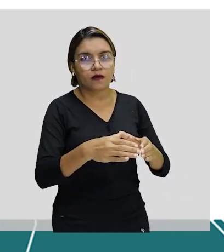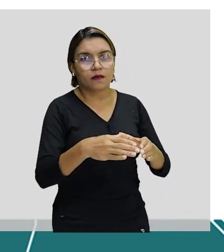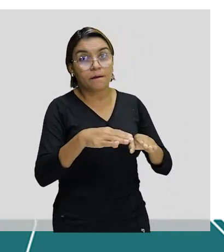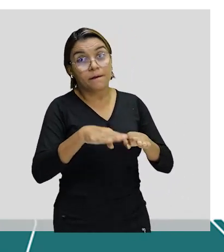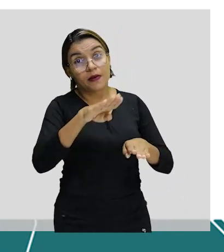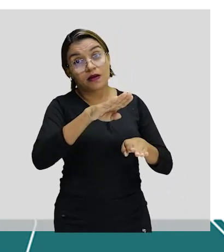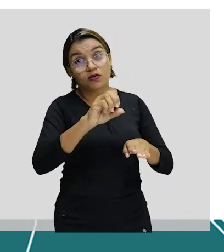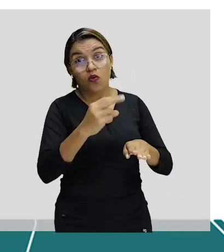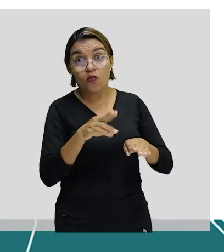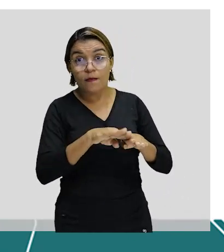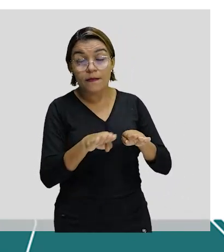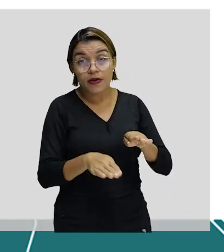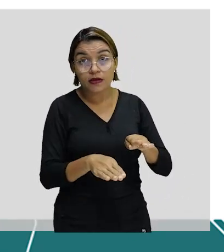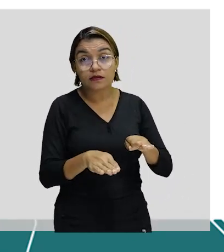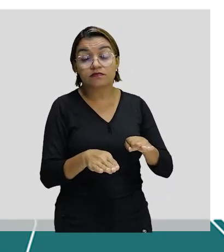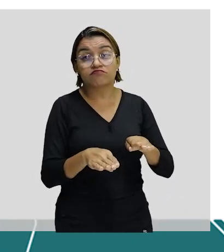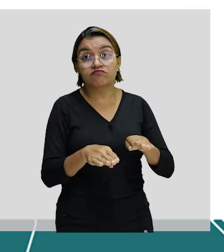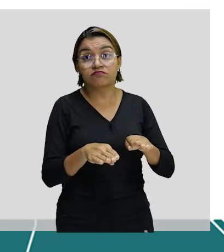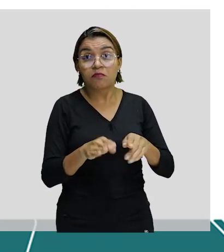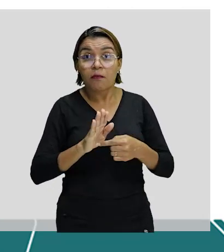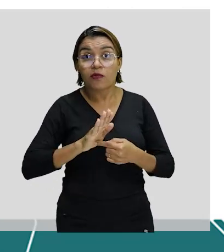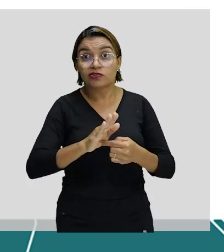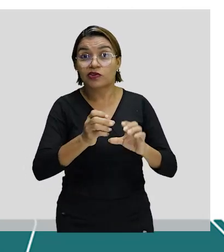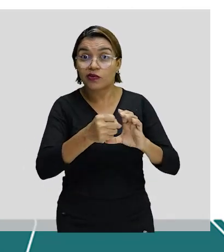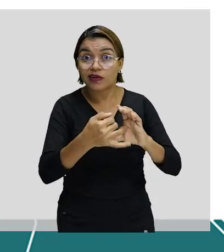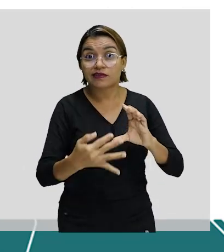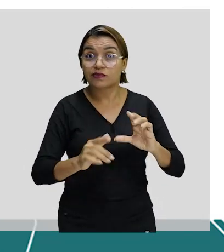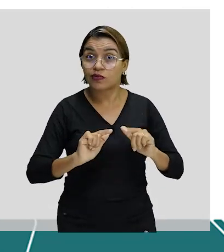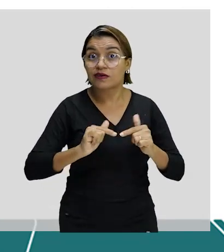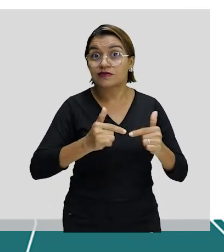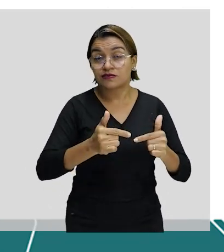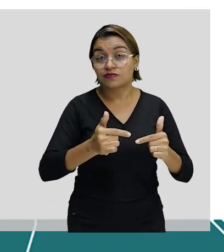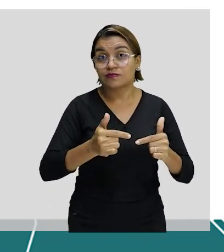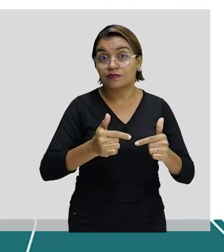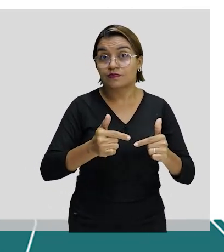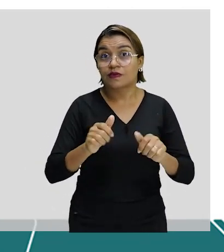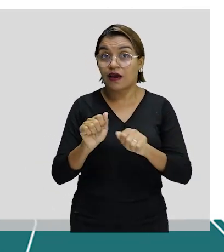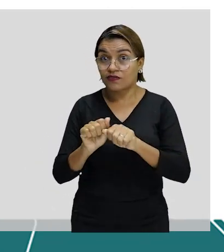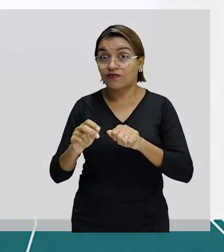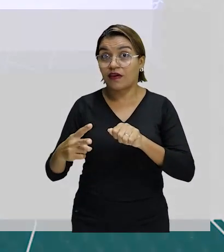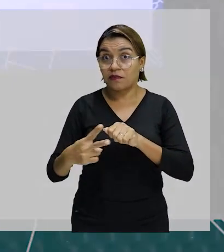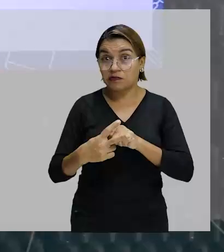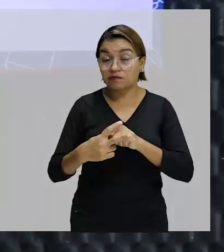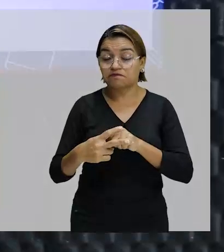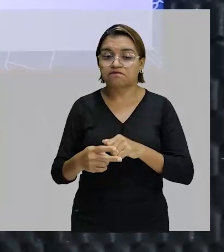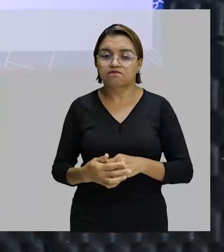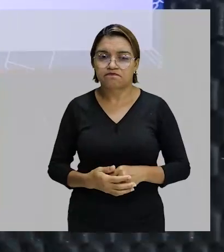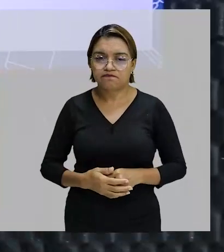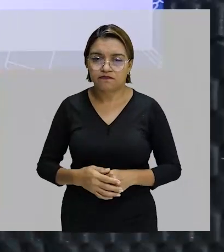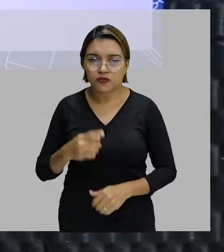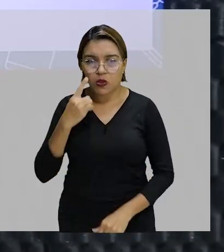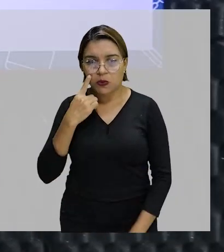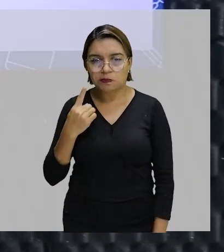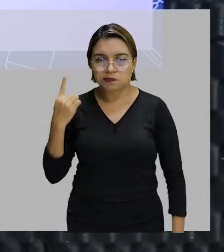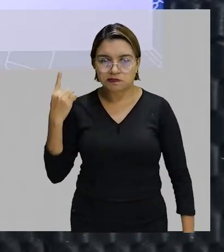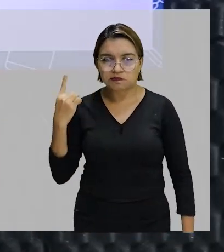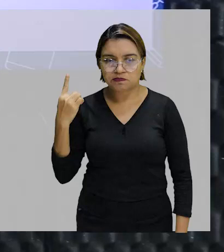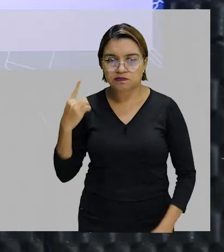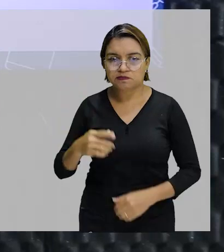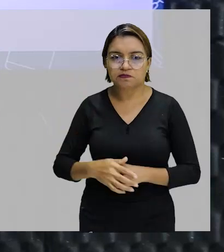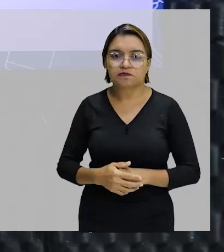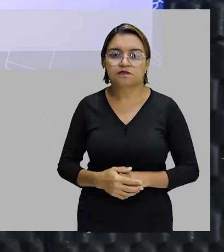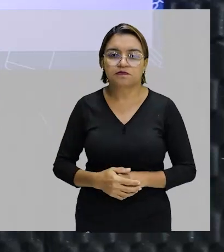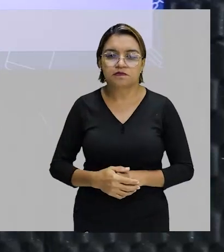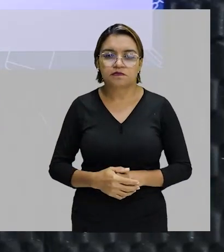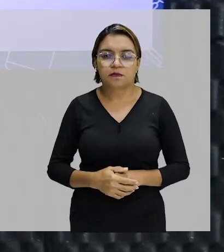menos, considerando uma característica ou uma ação, que é o caso do advérbio. Então, the superlative degree, que é o grau